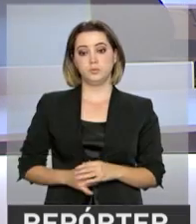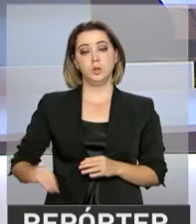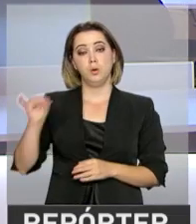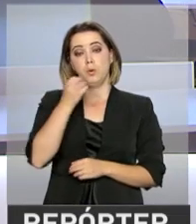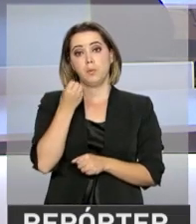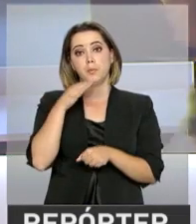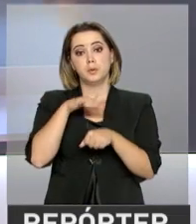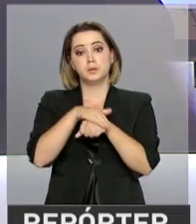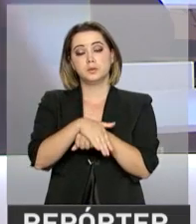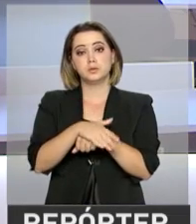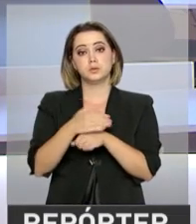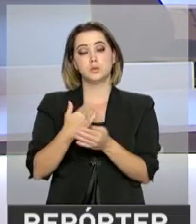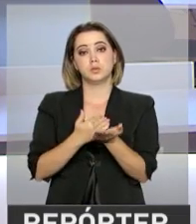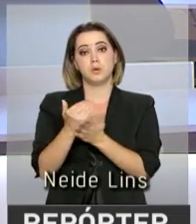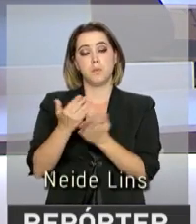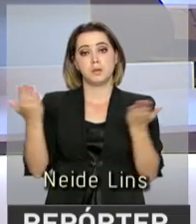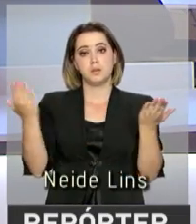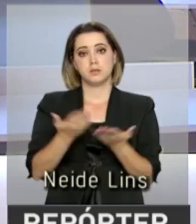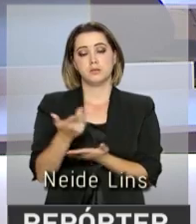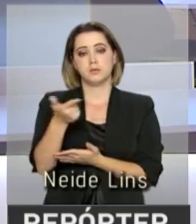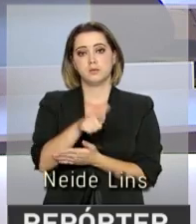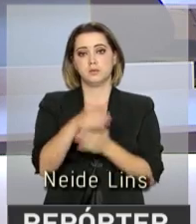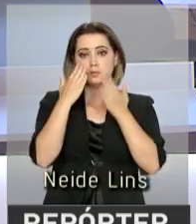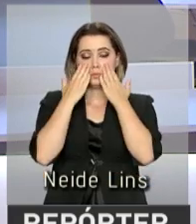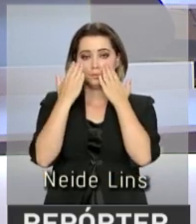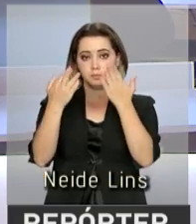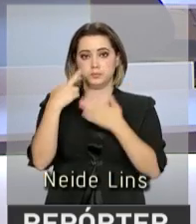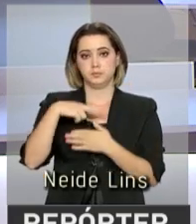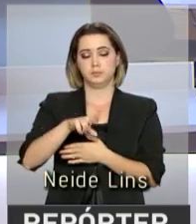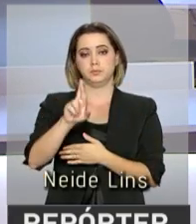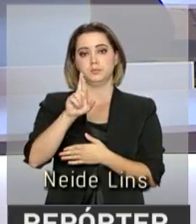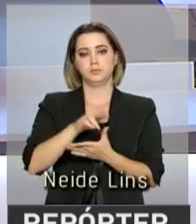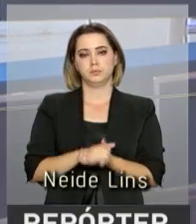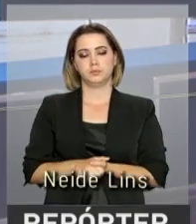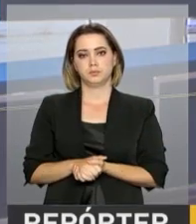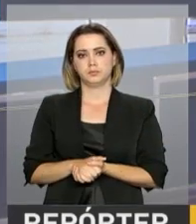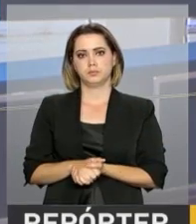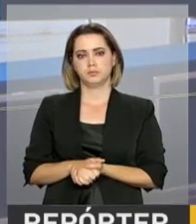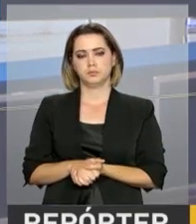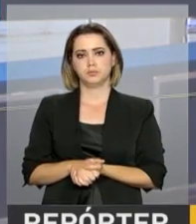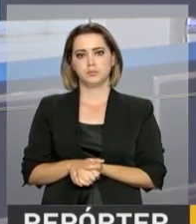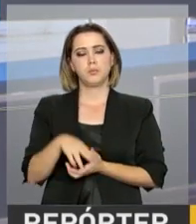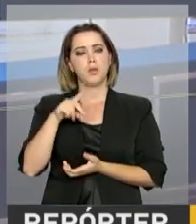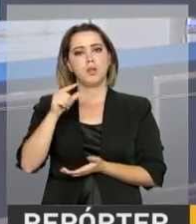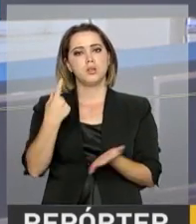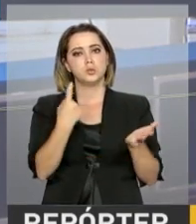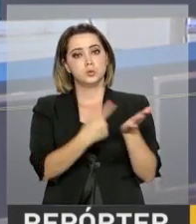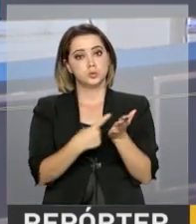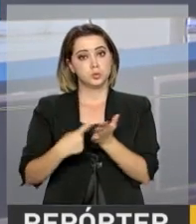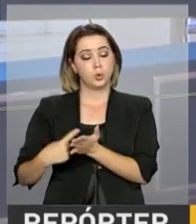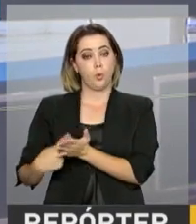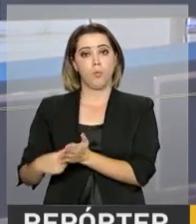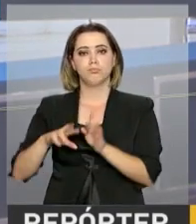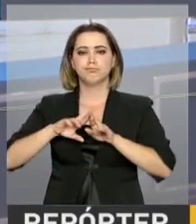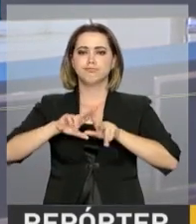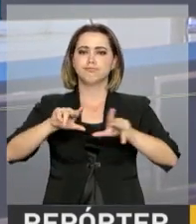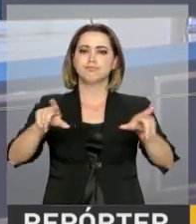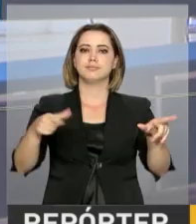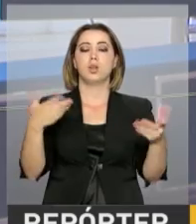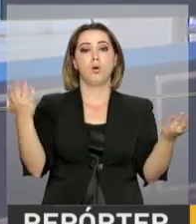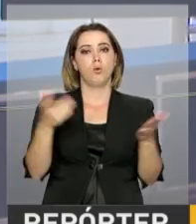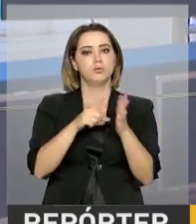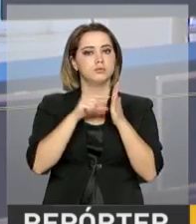Olá boa noite começa agora mais uma edição do repórter NBR dia de agenda cheia hoje no Palácio do